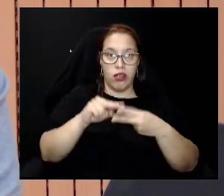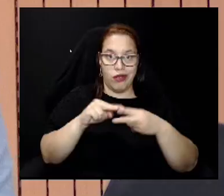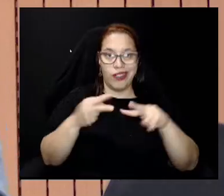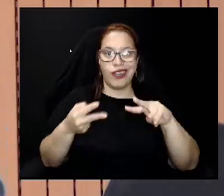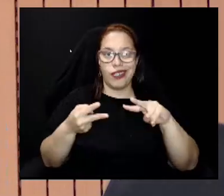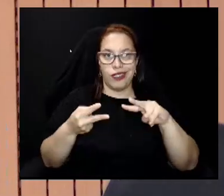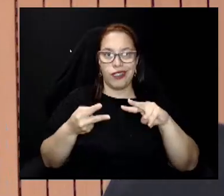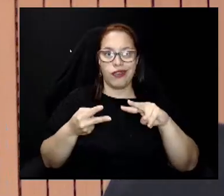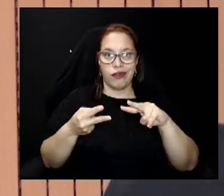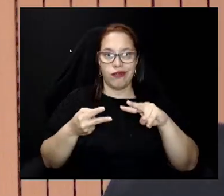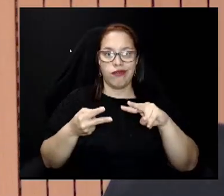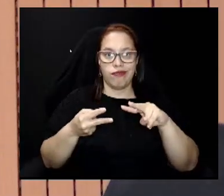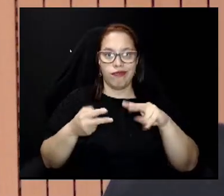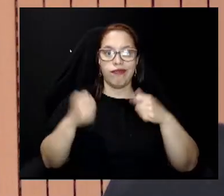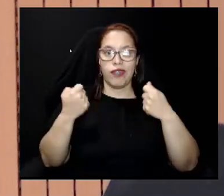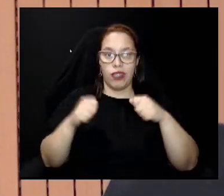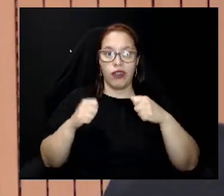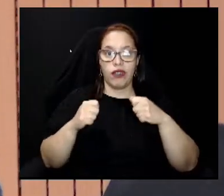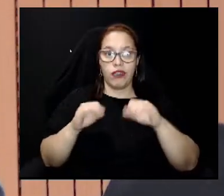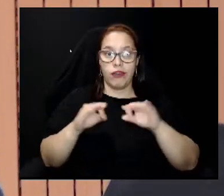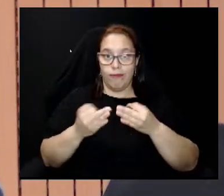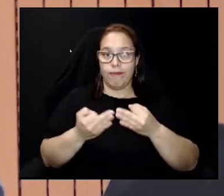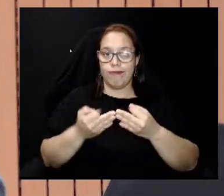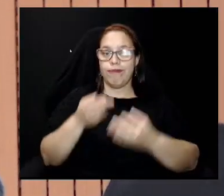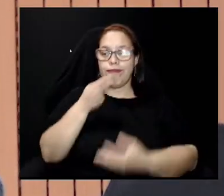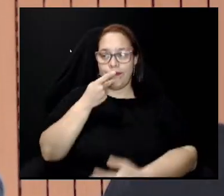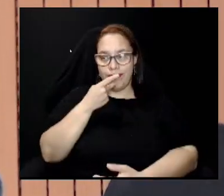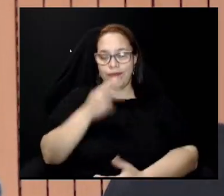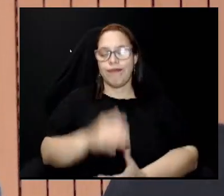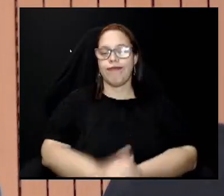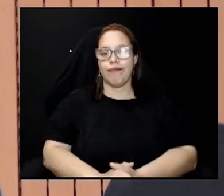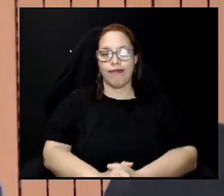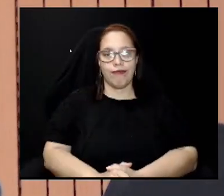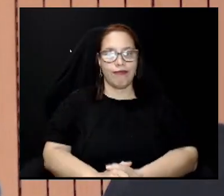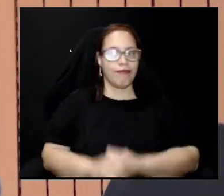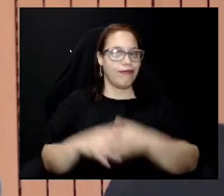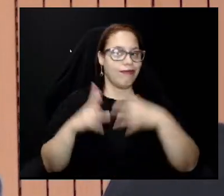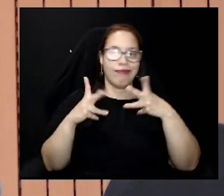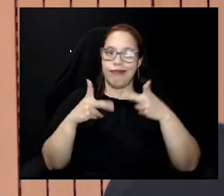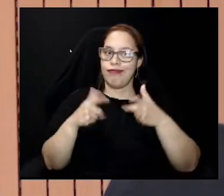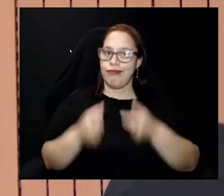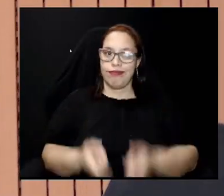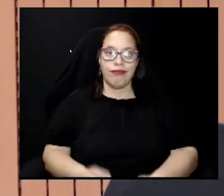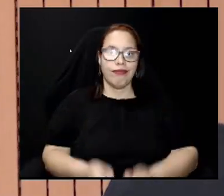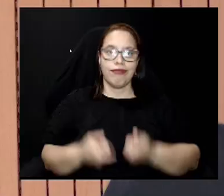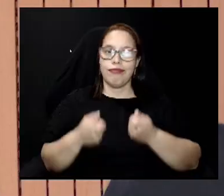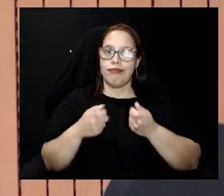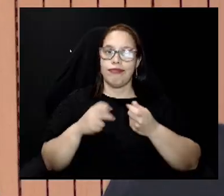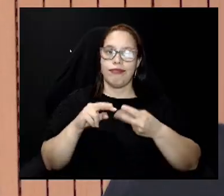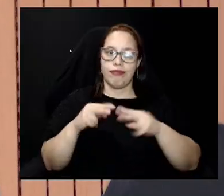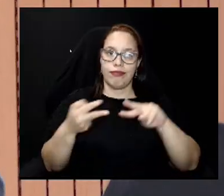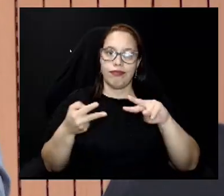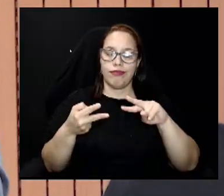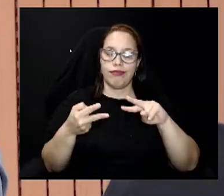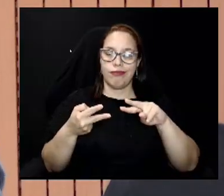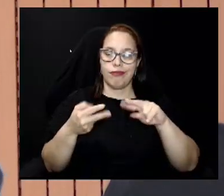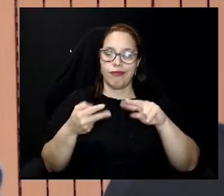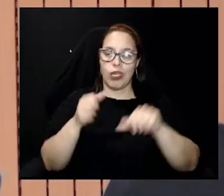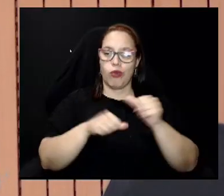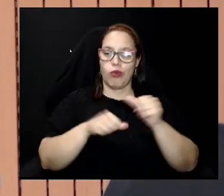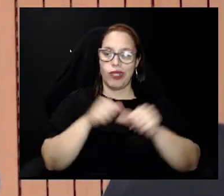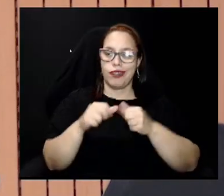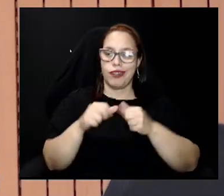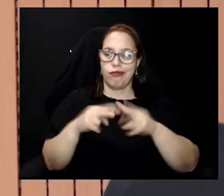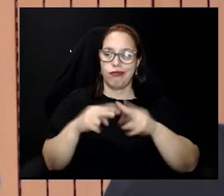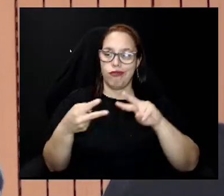Acho que a gente precisa ter a humildade de dizer isso também, porque nem todos os cânceres vão estar relacionados à mutação genética. Então,